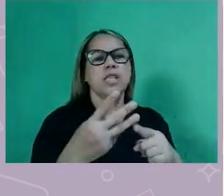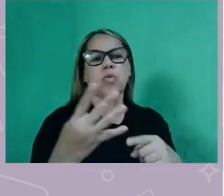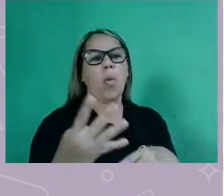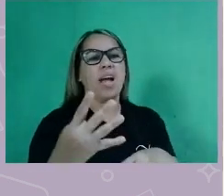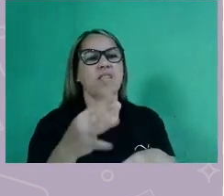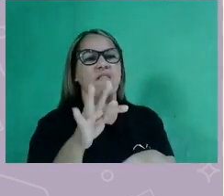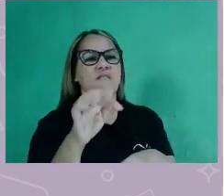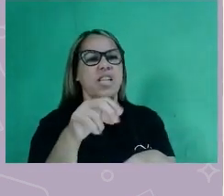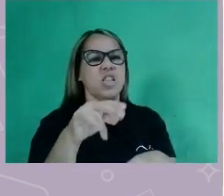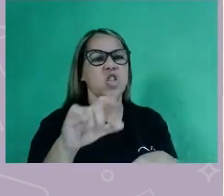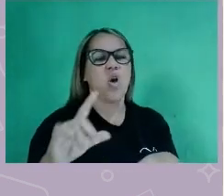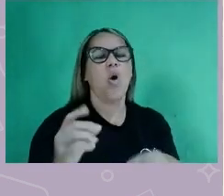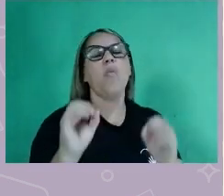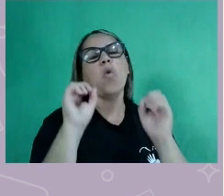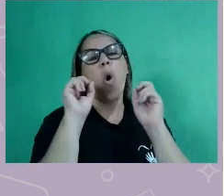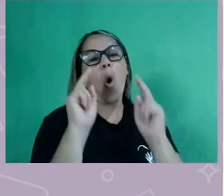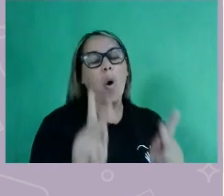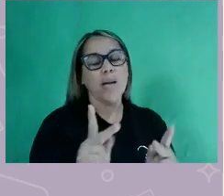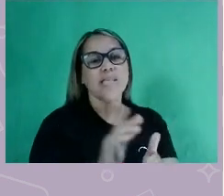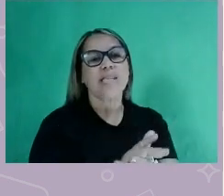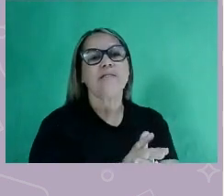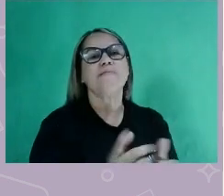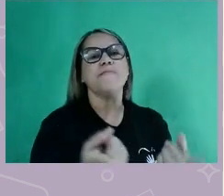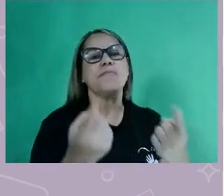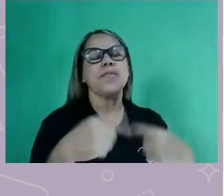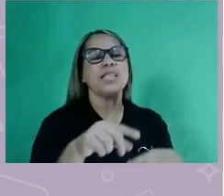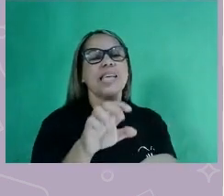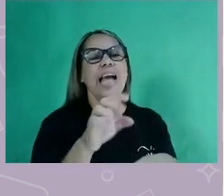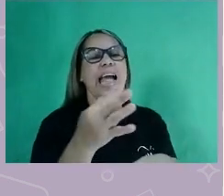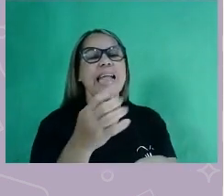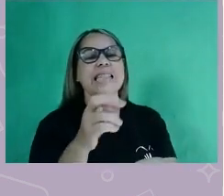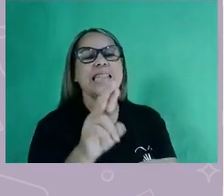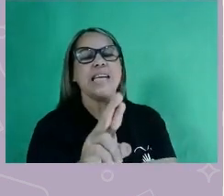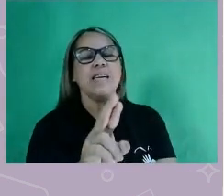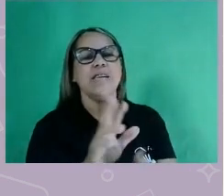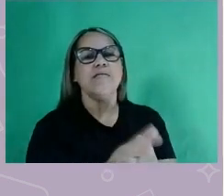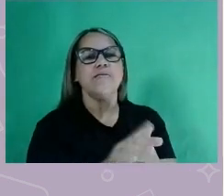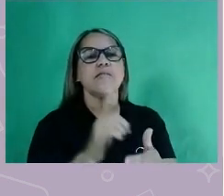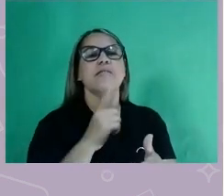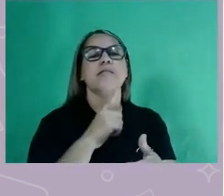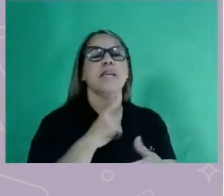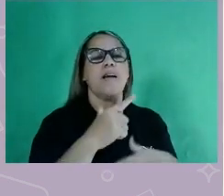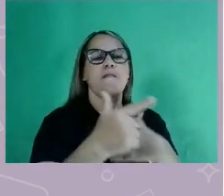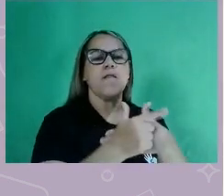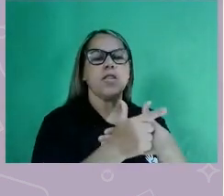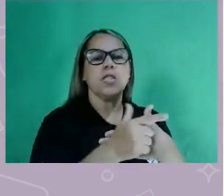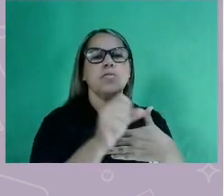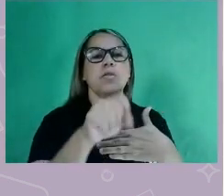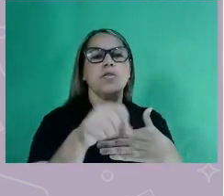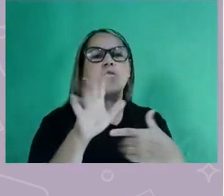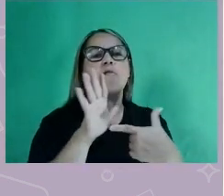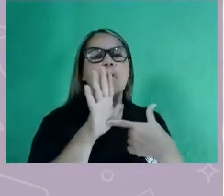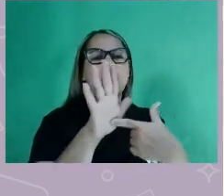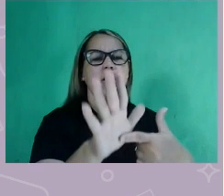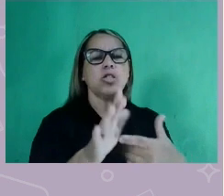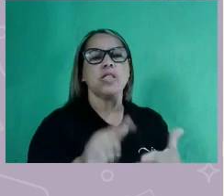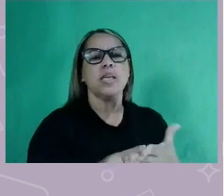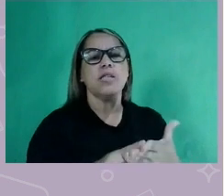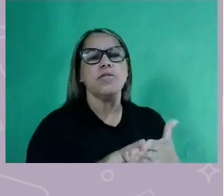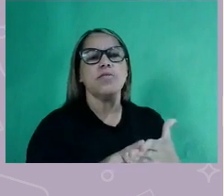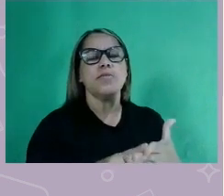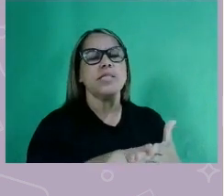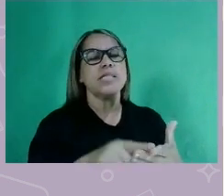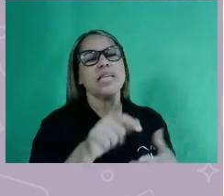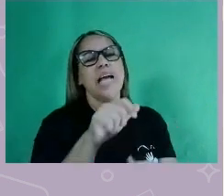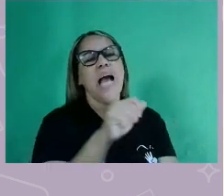aqui correto vamos ver o éter éter também tem a função éter como foi mostrada e ácido